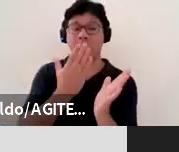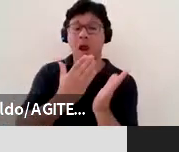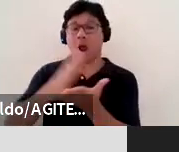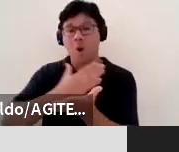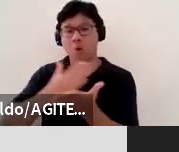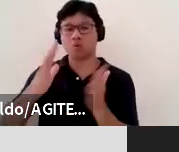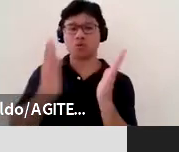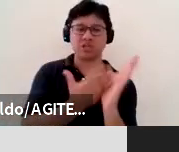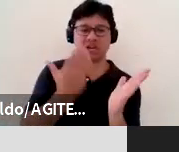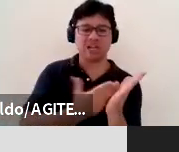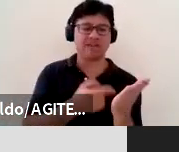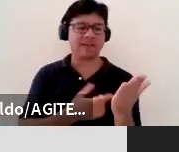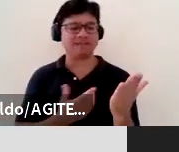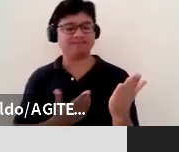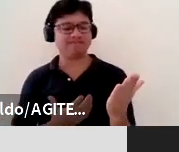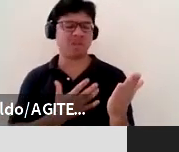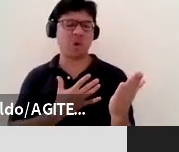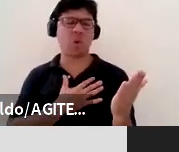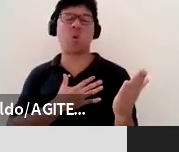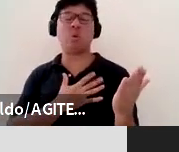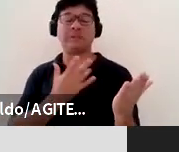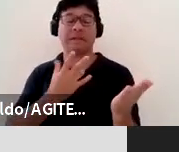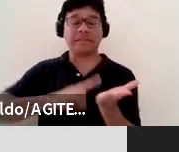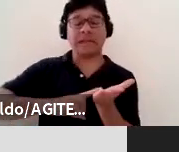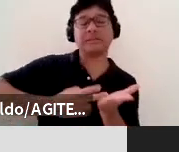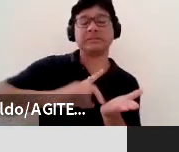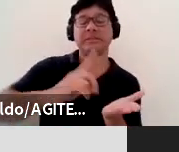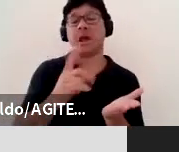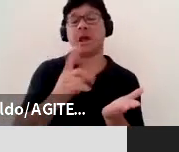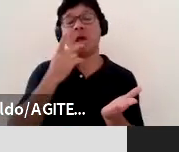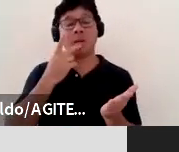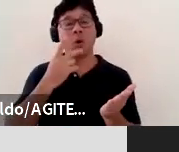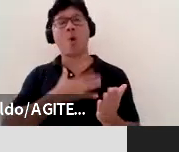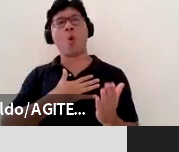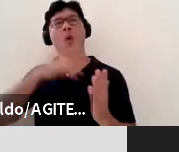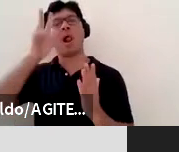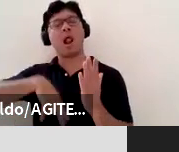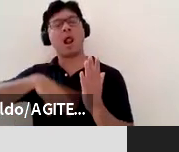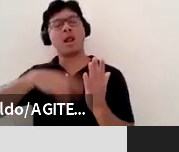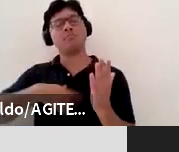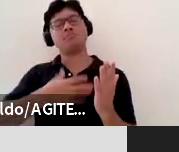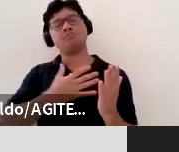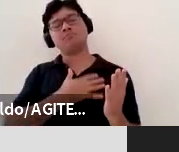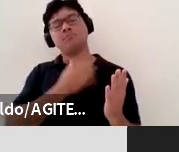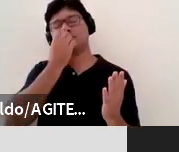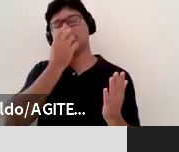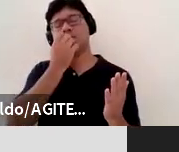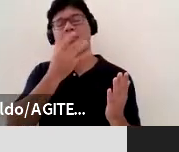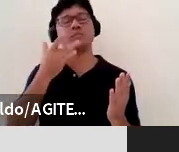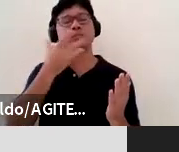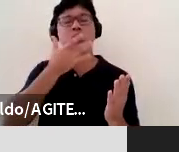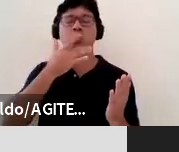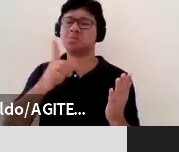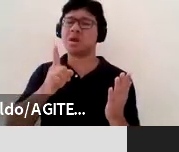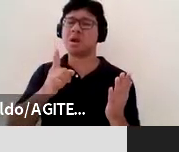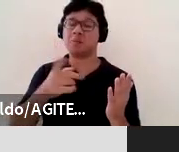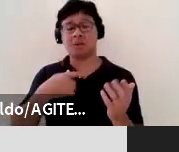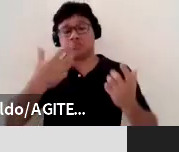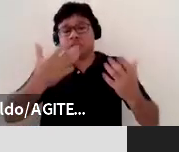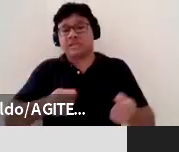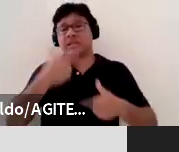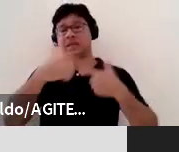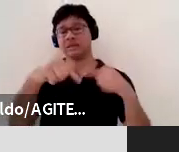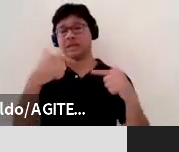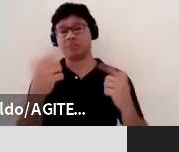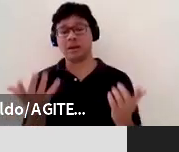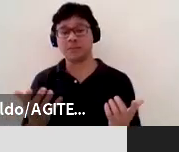os livros que a gente gostaria de traduzir ou que sejam a nossa leitura pessoal, né? Então, ali era o lugar onde